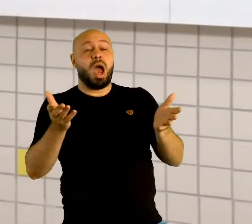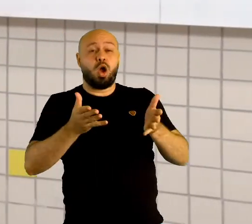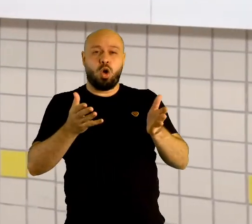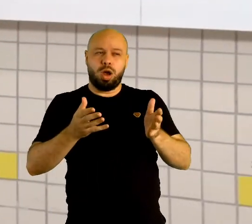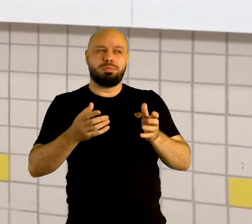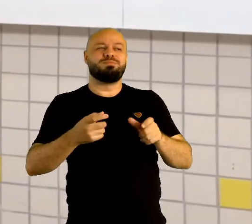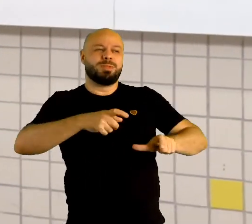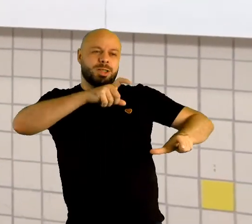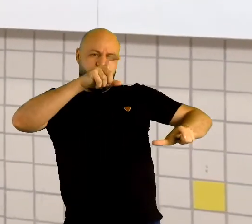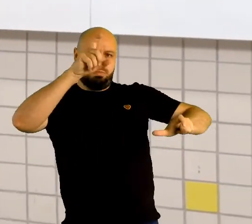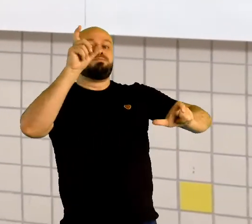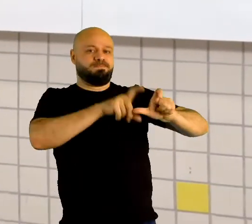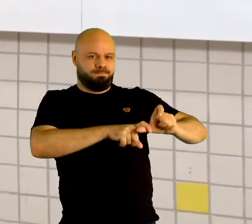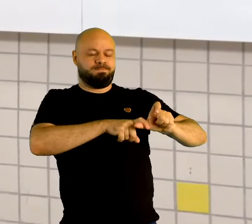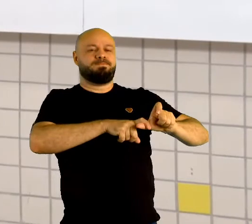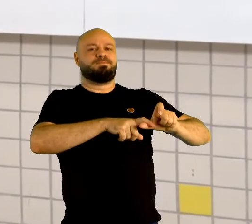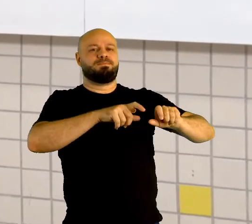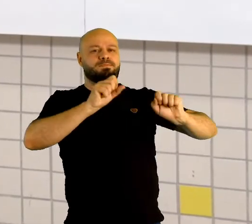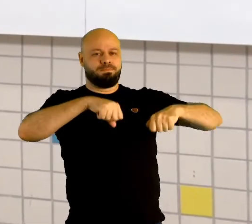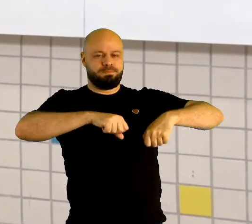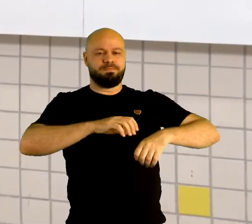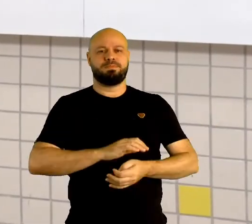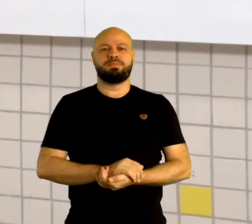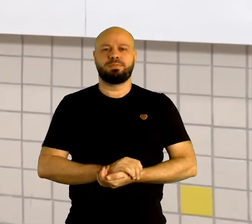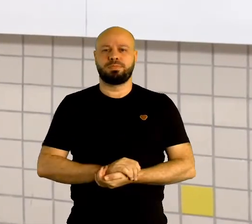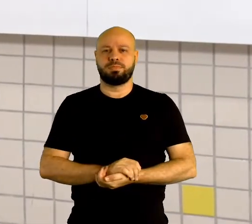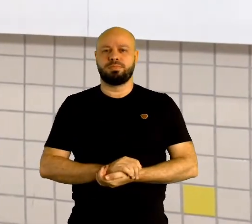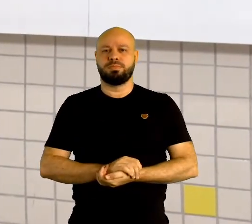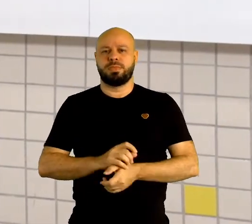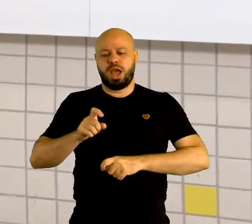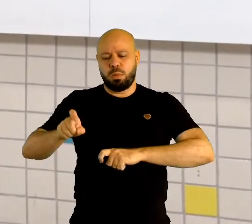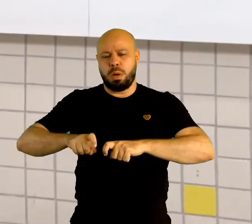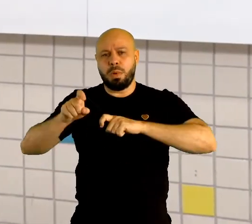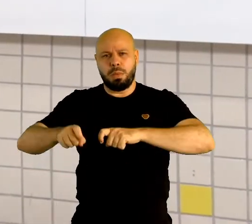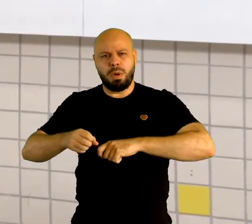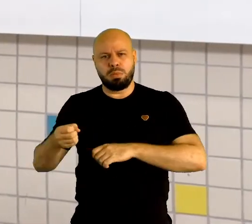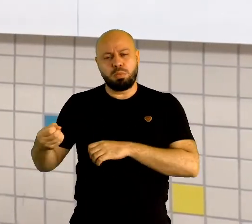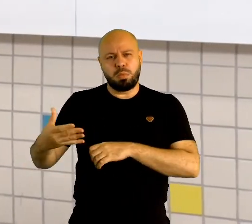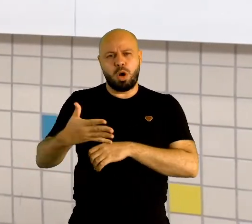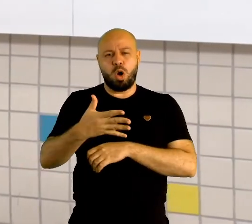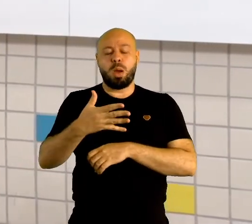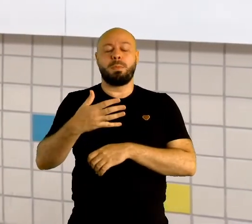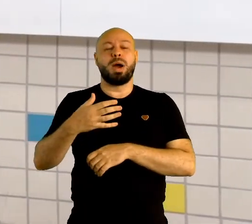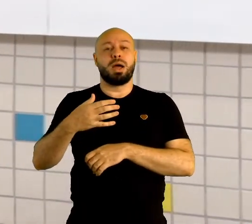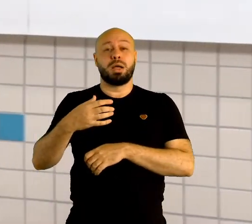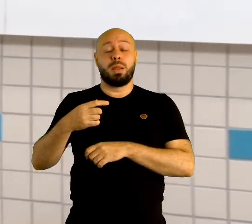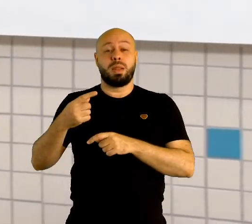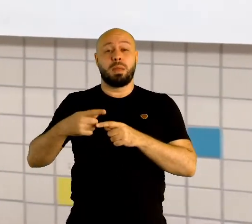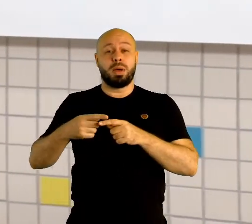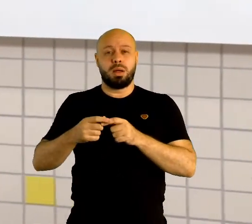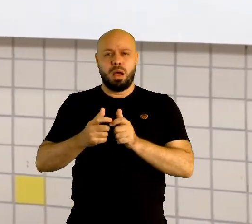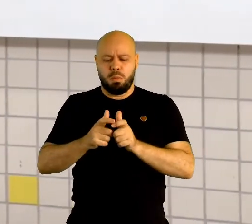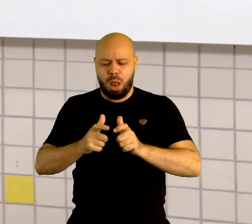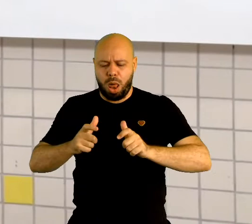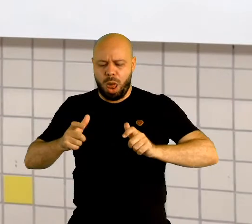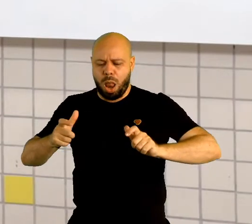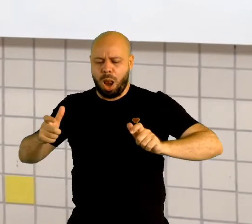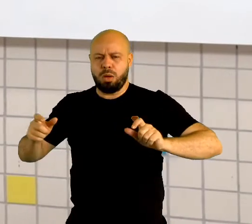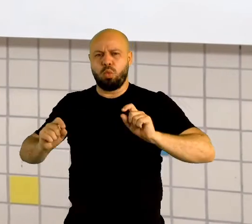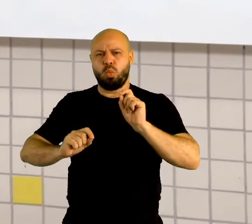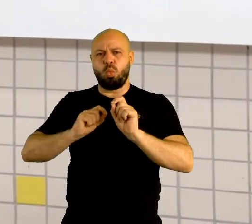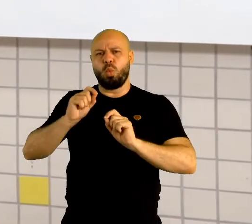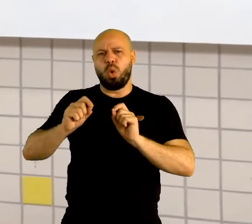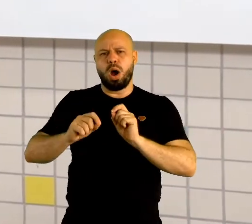E também a agricultura moderna, ela altera o ritmo de expansão da urbanização. Como assim,